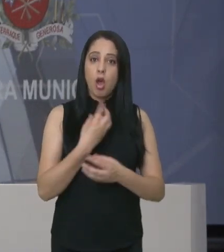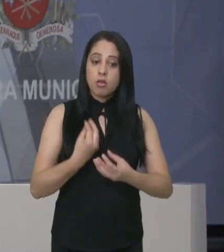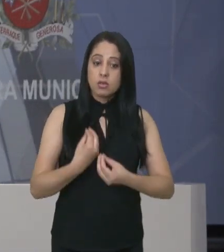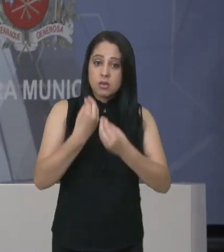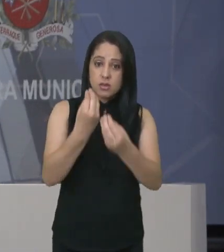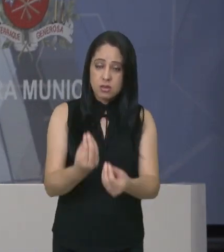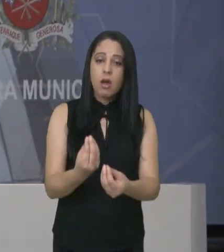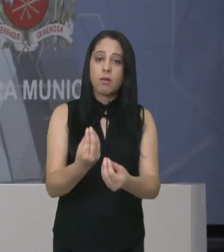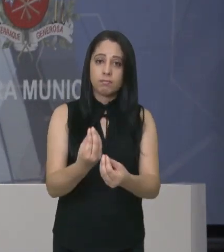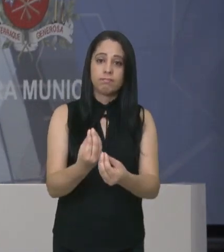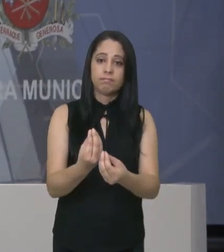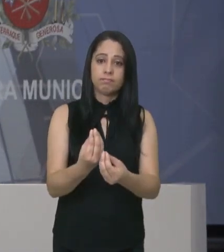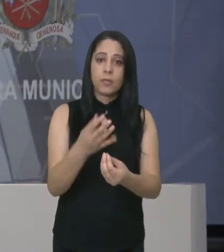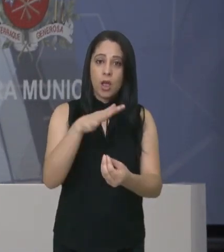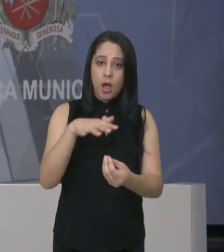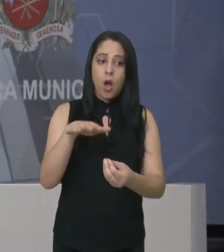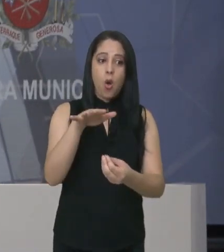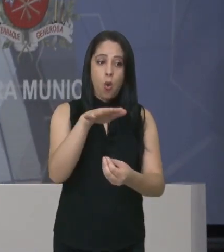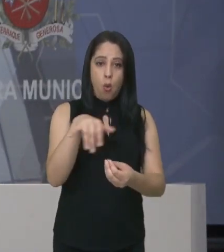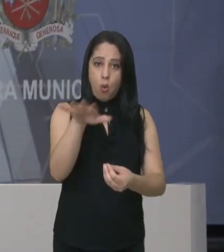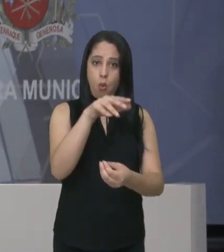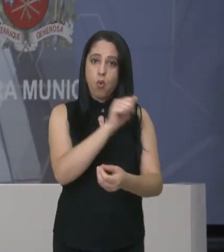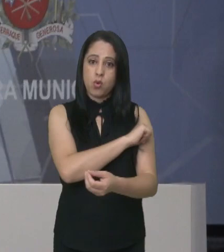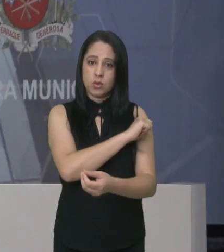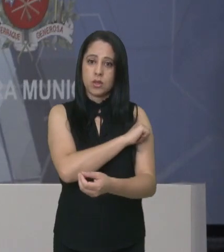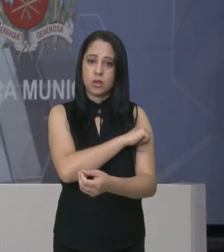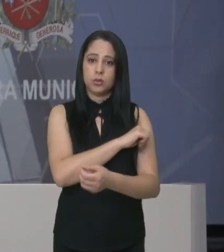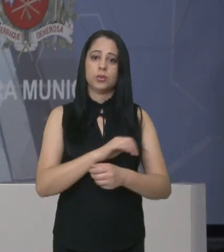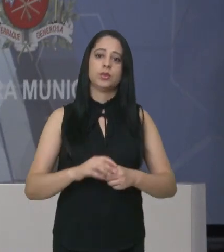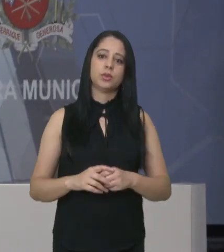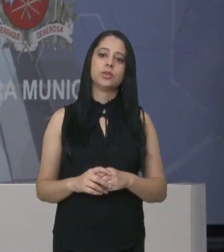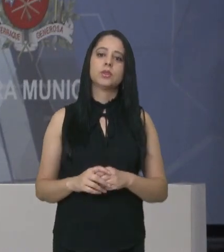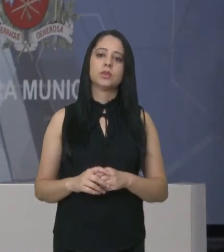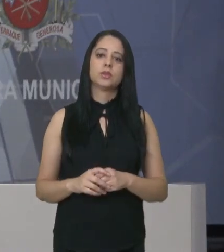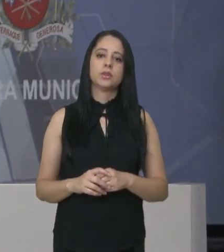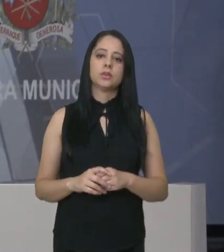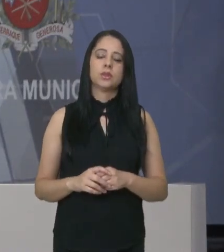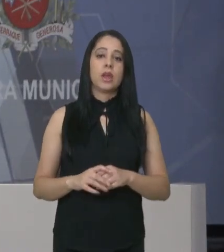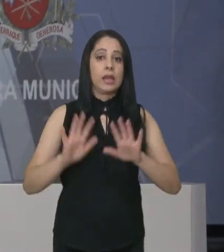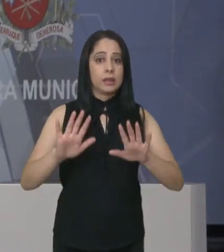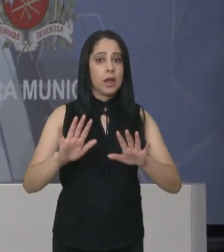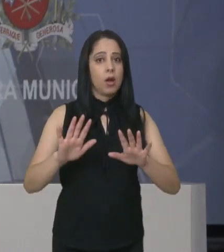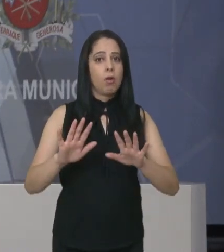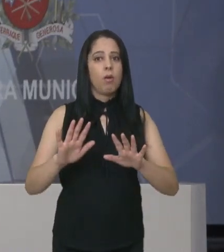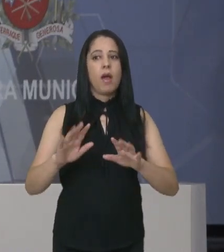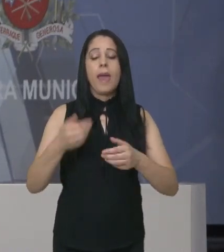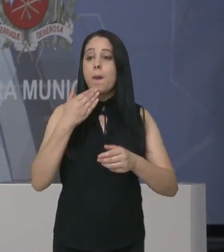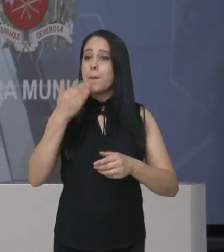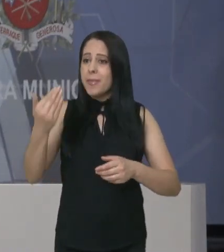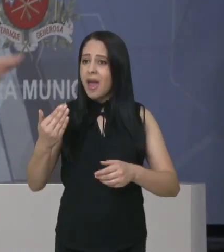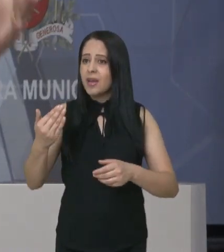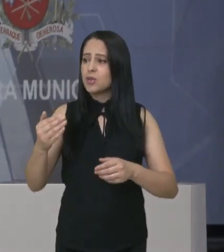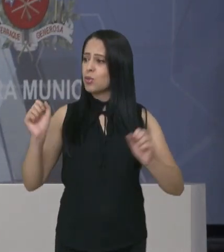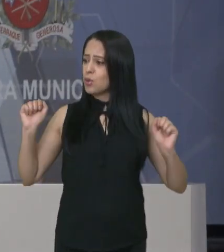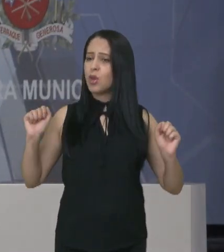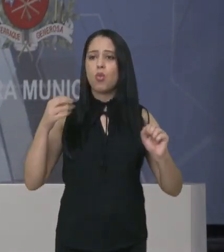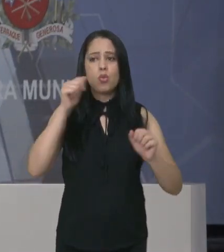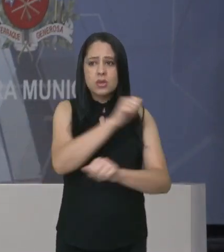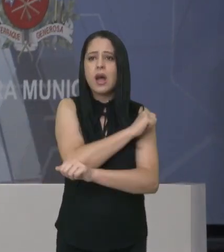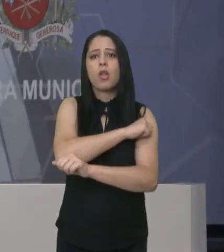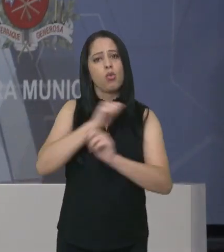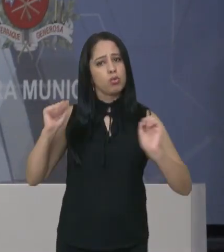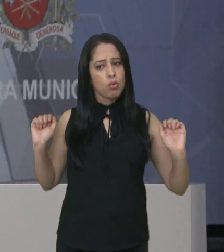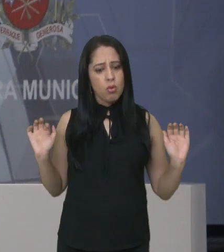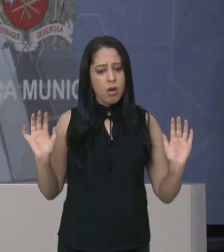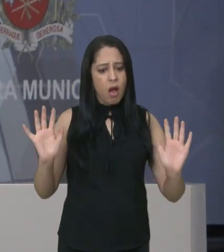proporcionar isso para os alunos e que isso não seja cerceado pelo Departamento de Educação Básica. Então, fica aqui